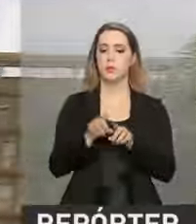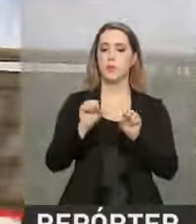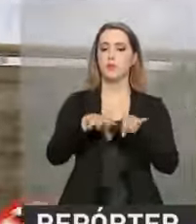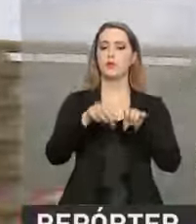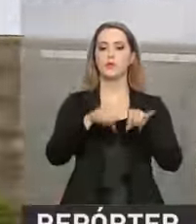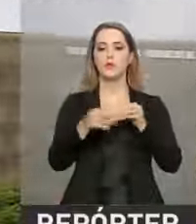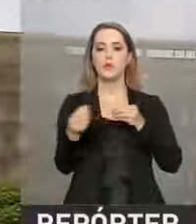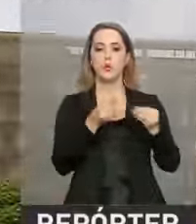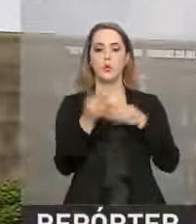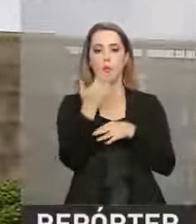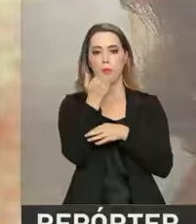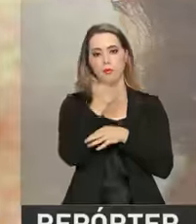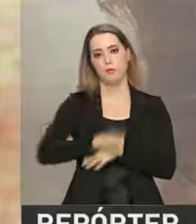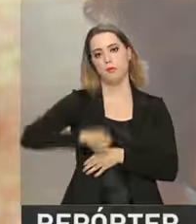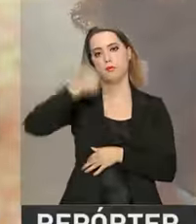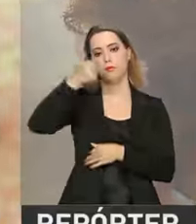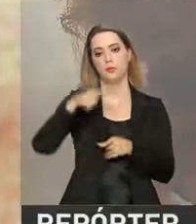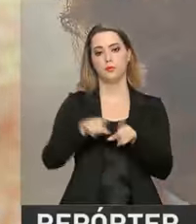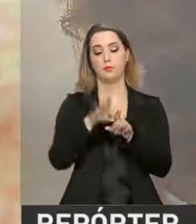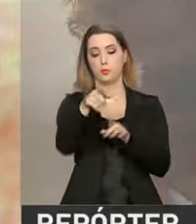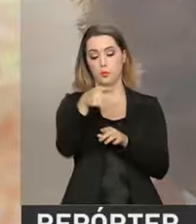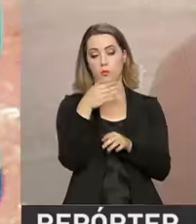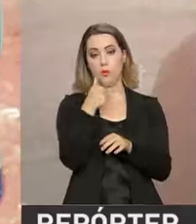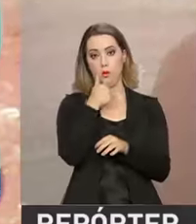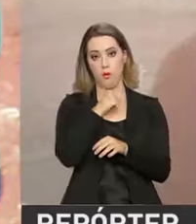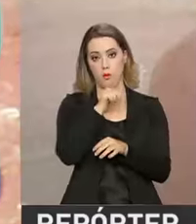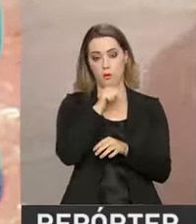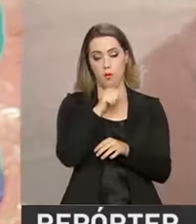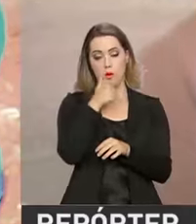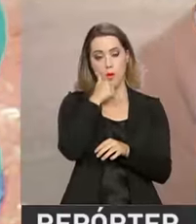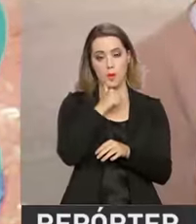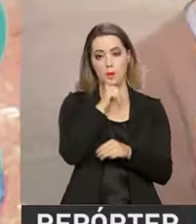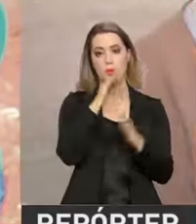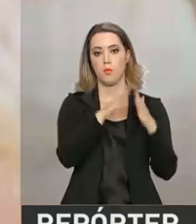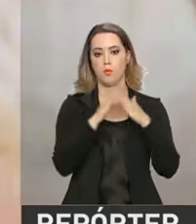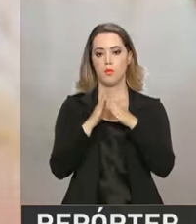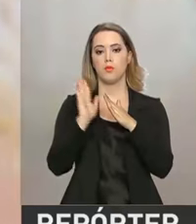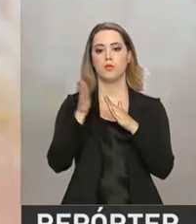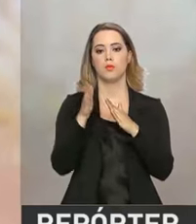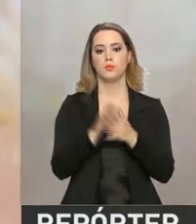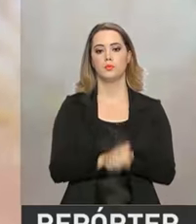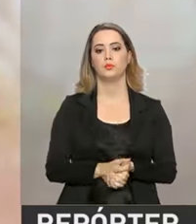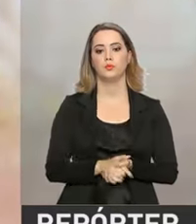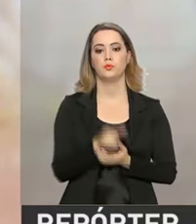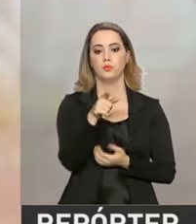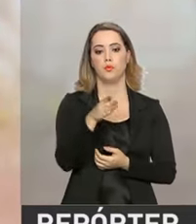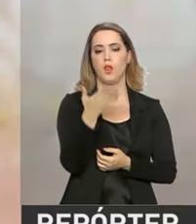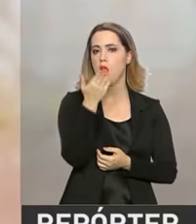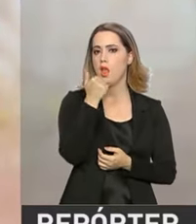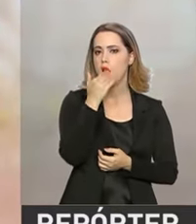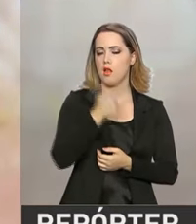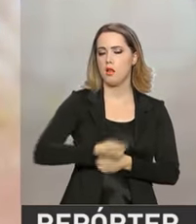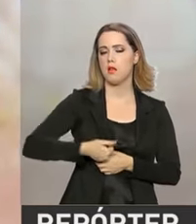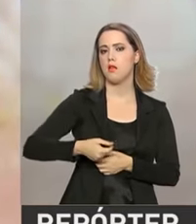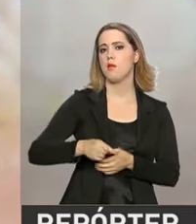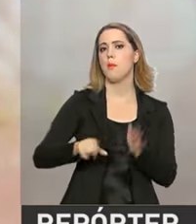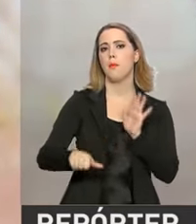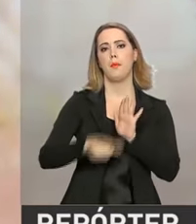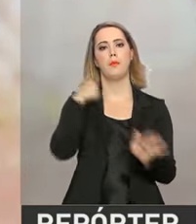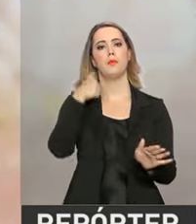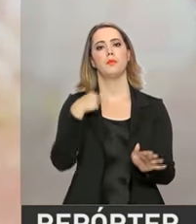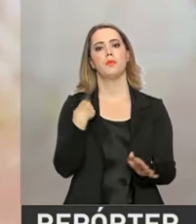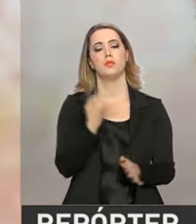sobre a alimentação saudável. A dona de casa, Norma, já adotou o conselho. A alimentação, primeiro que nada, é deixado